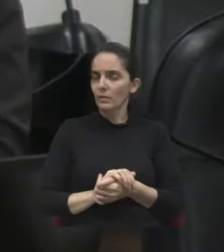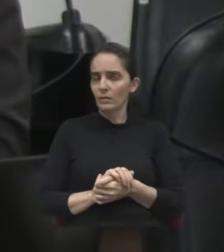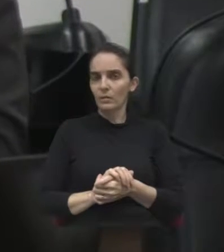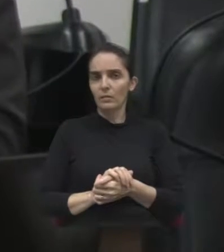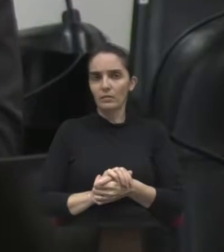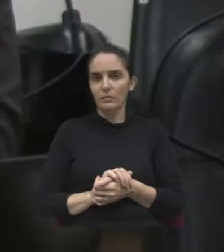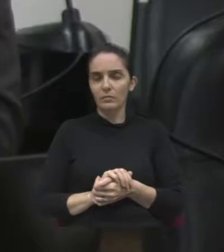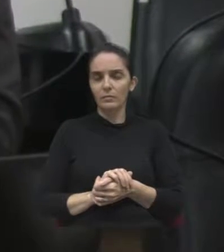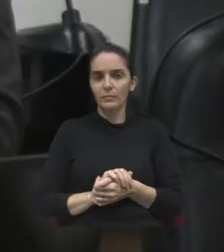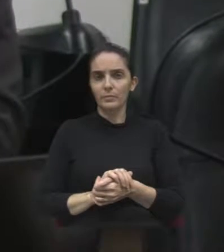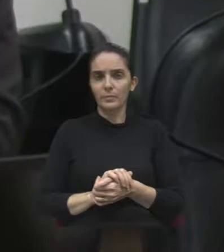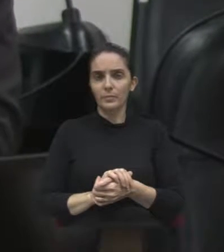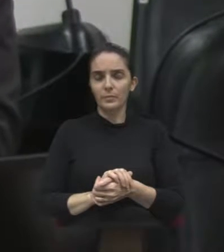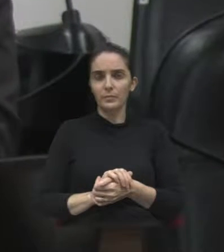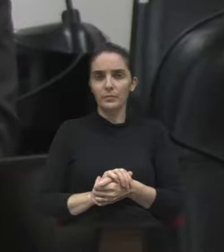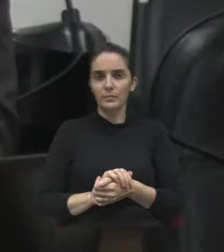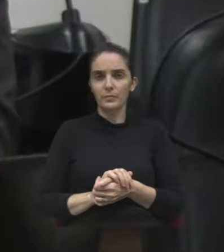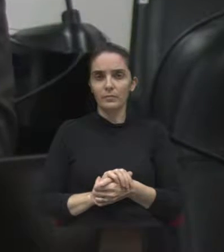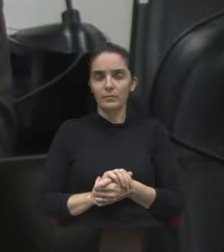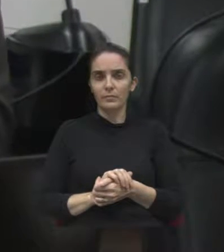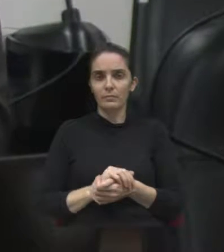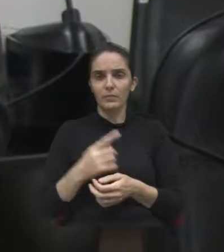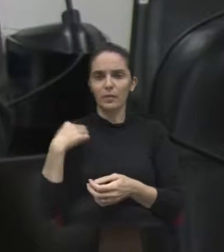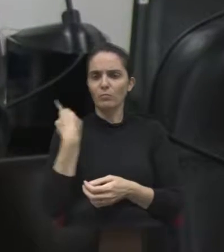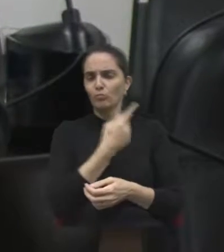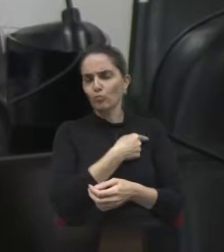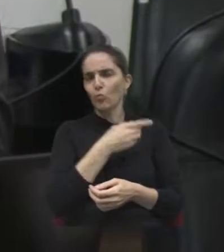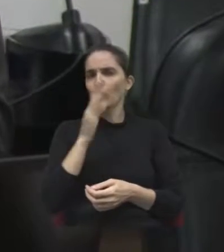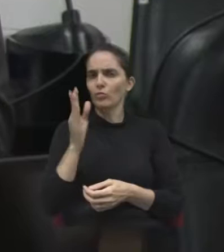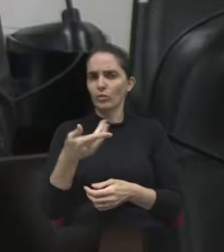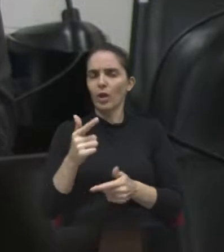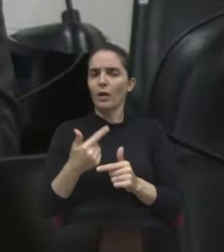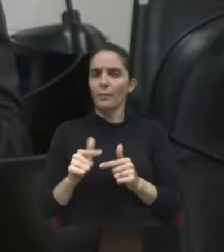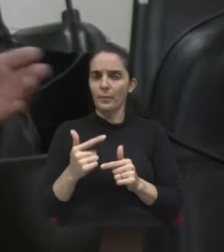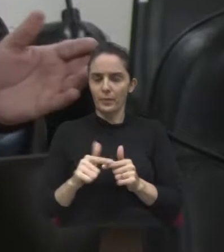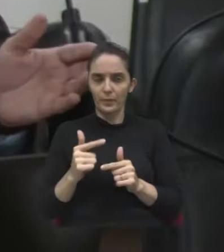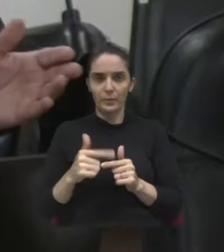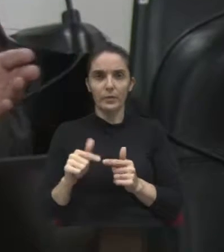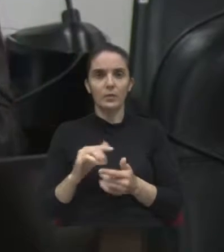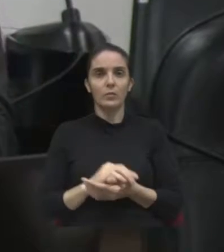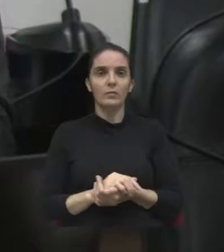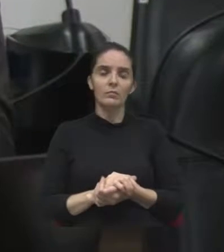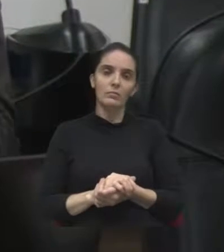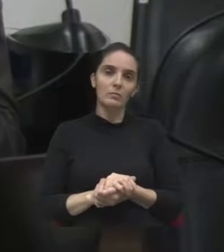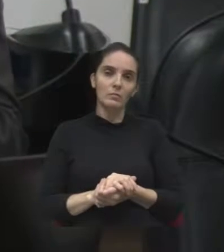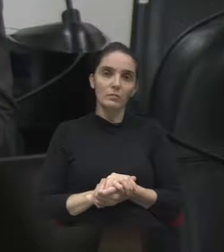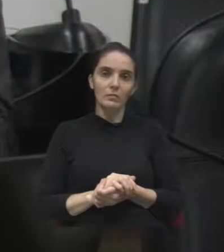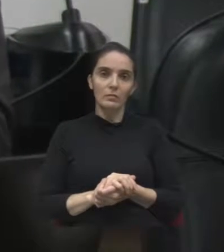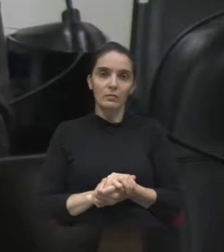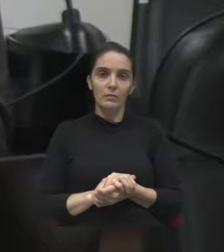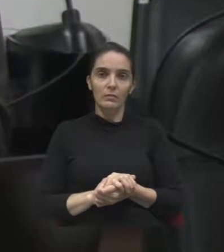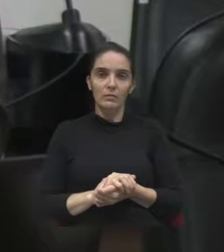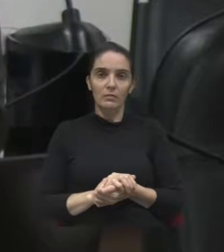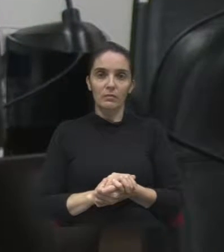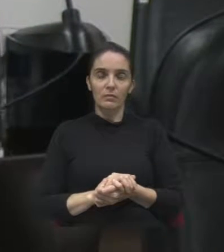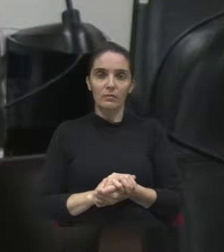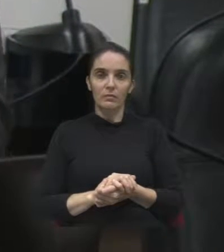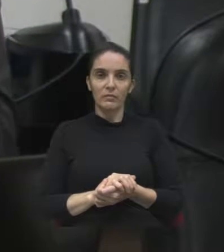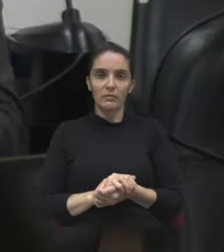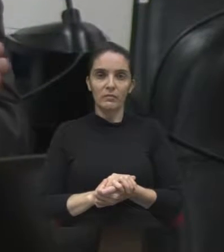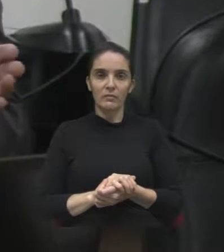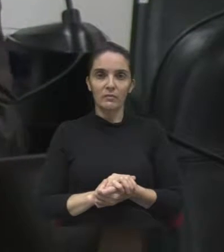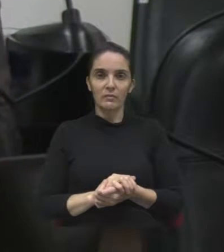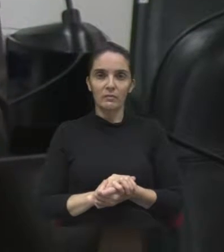aliás. Nós já enfrentamos. Essa mudança, parece que nós temos